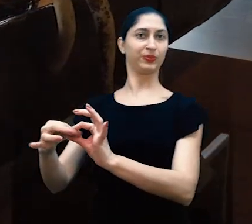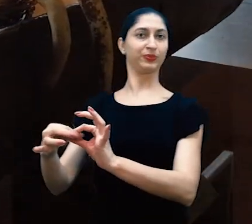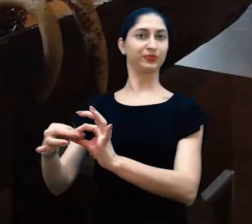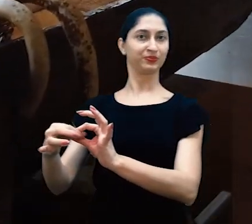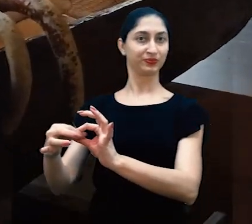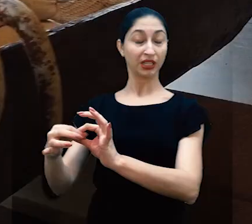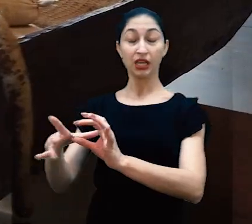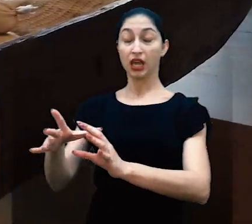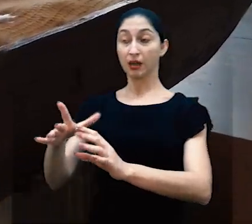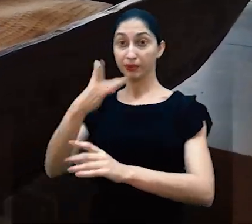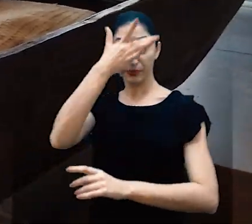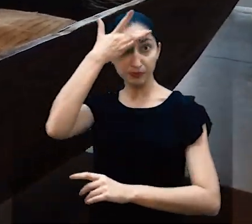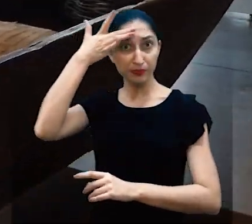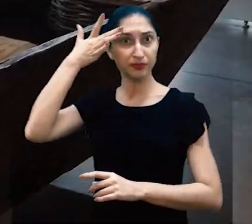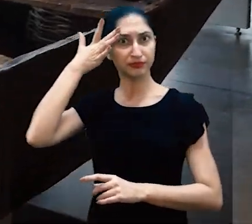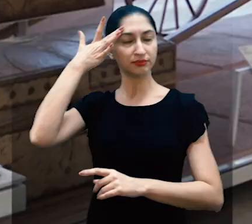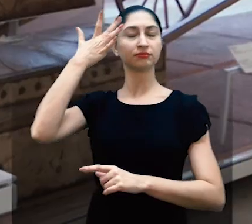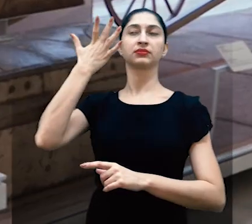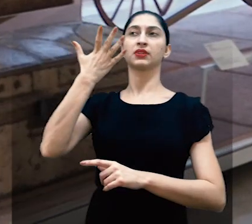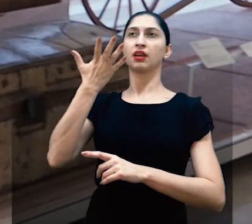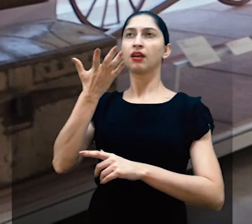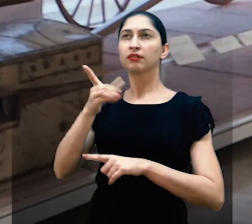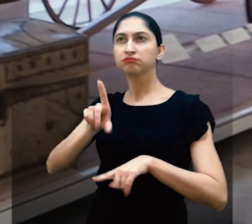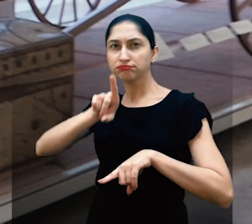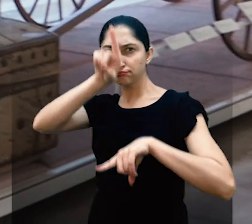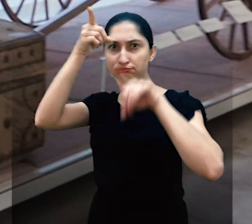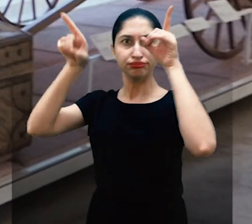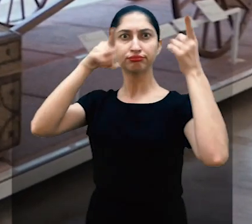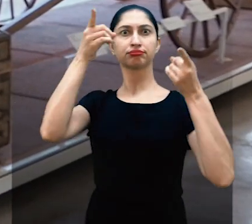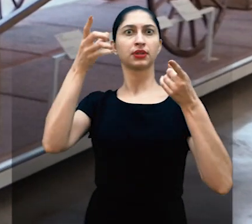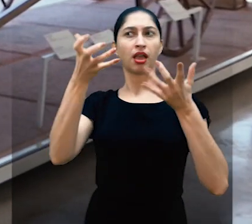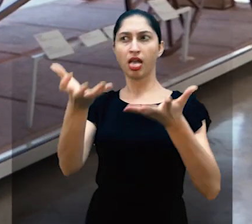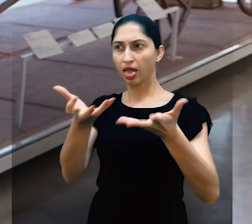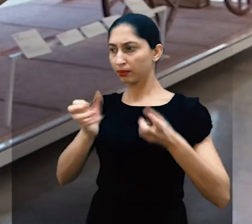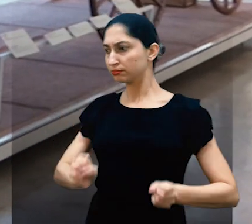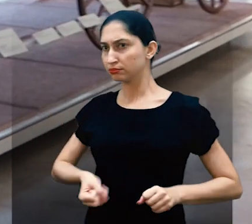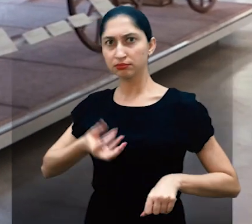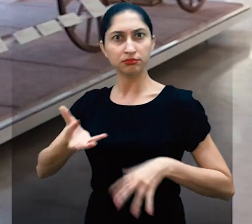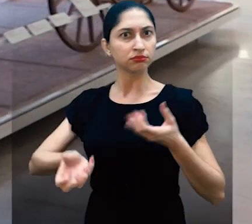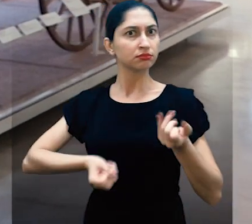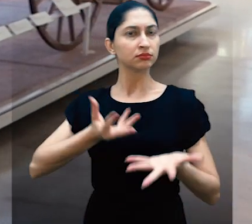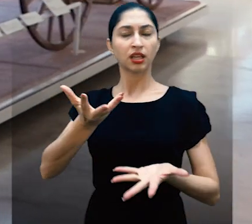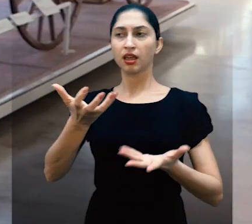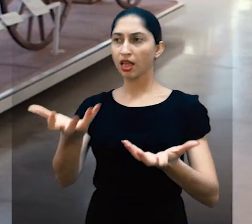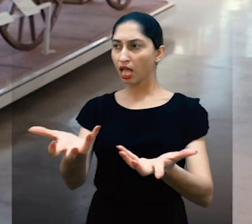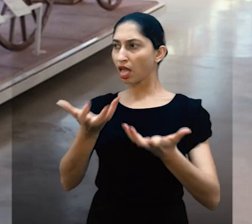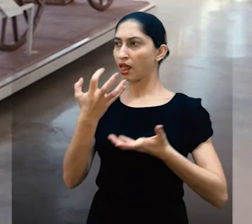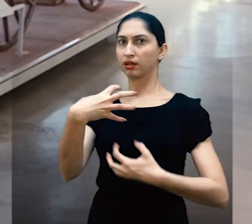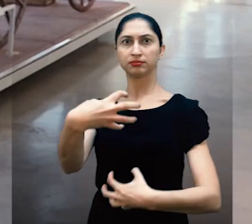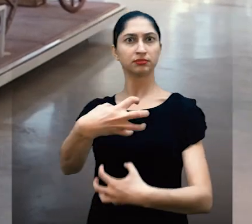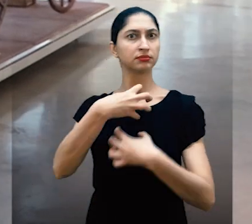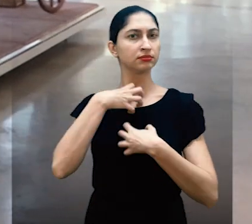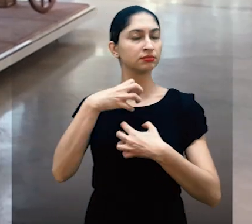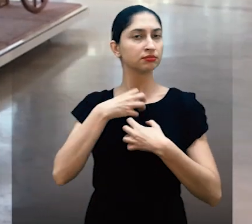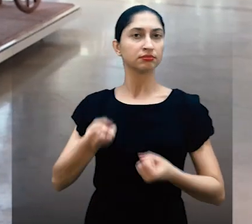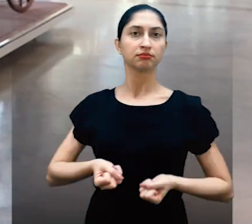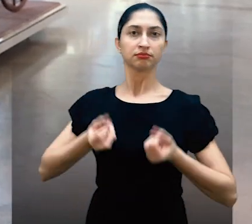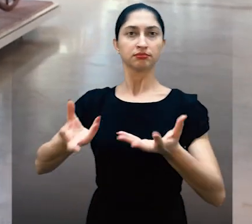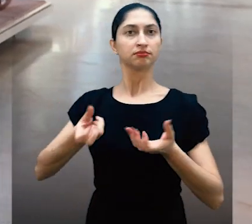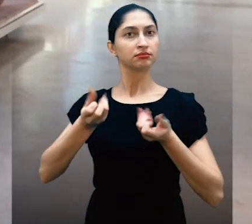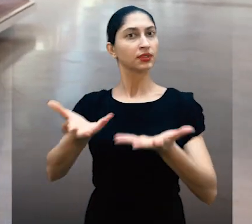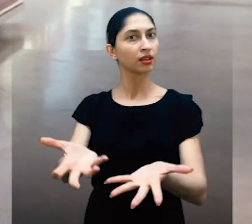necessidades, insiste em fazer uso da sua capacidade de criar, de se expressar, de transmitir sensações